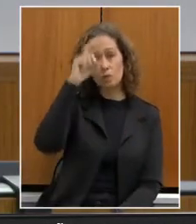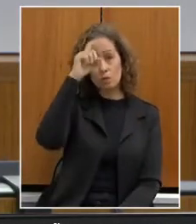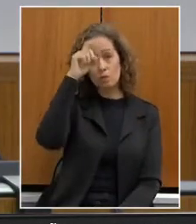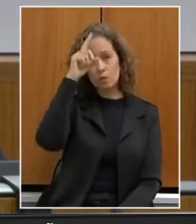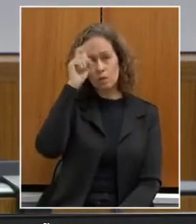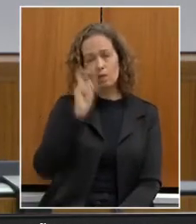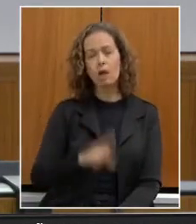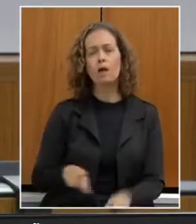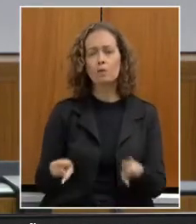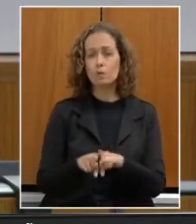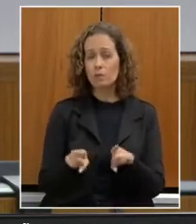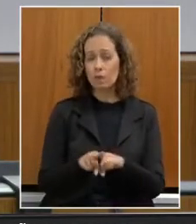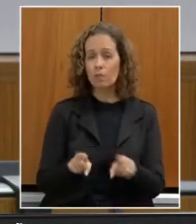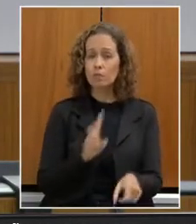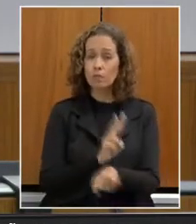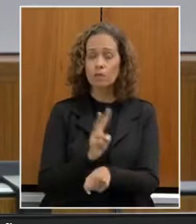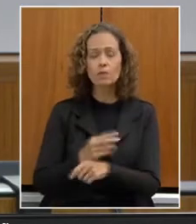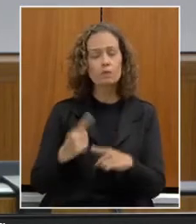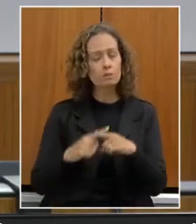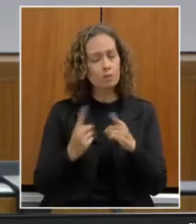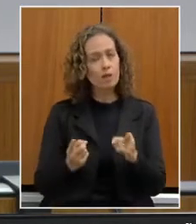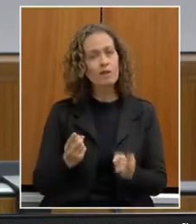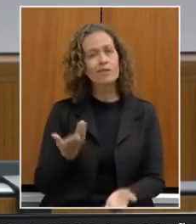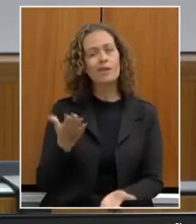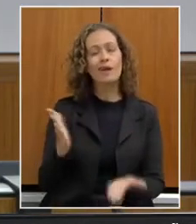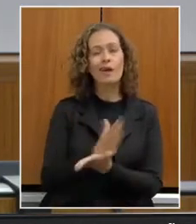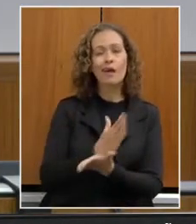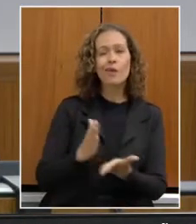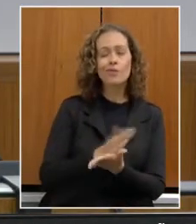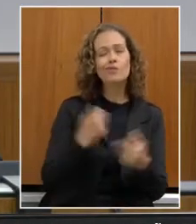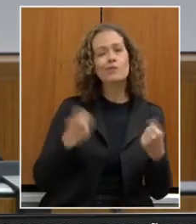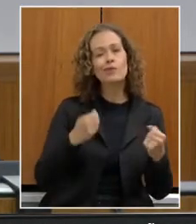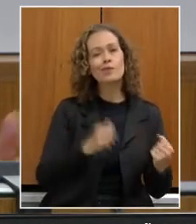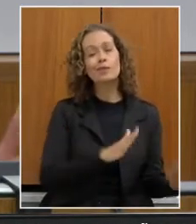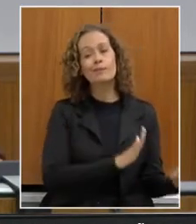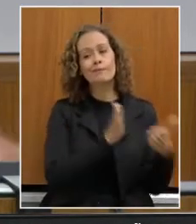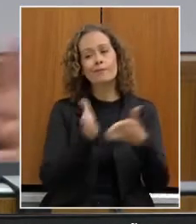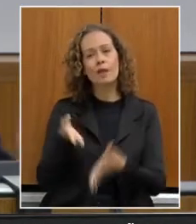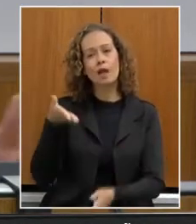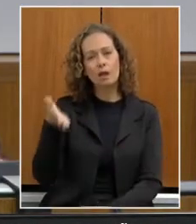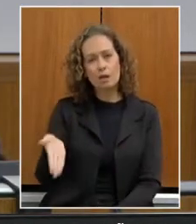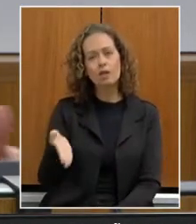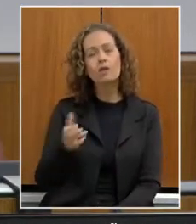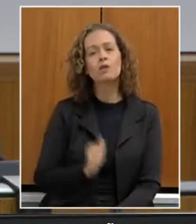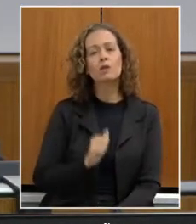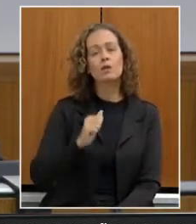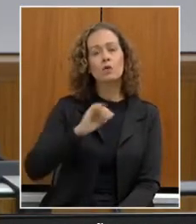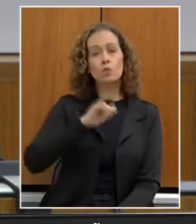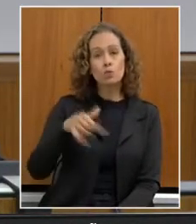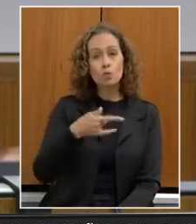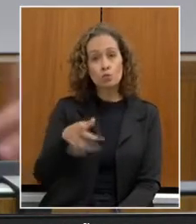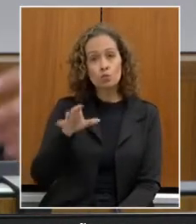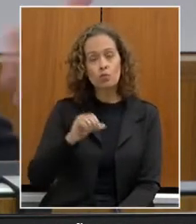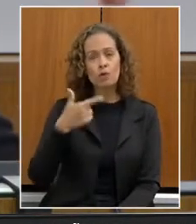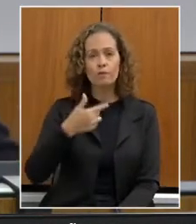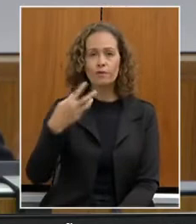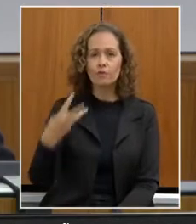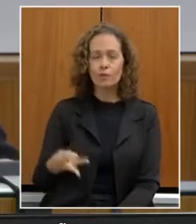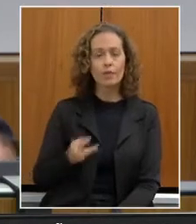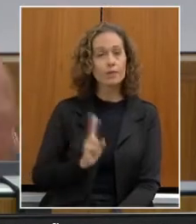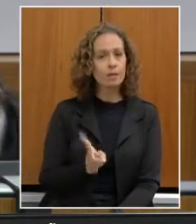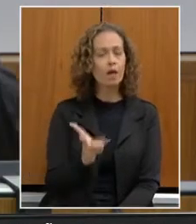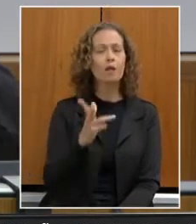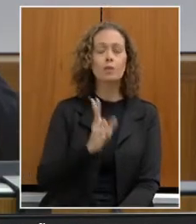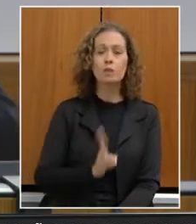de grande queimado mas a gente sabe que tem casos que tem que vir para o João 23 e o João 23 sempre tem uma alta demanda e nós temos no